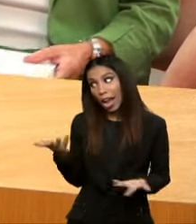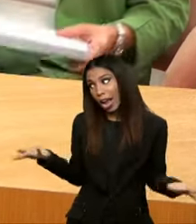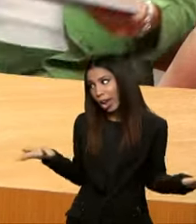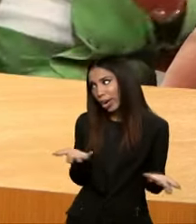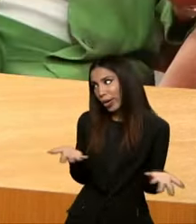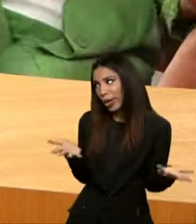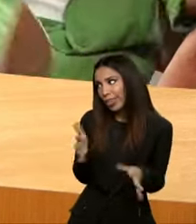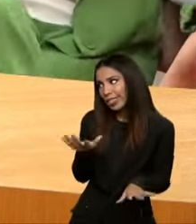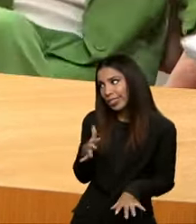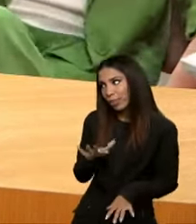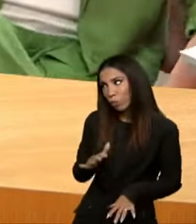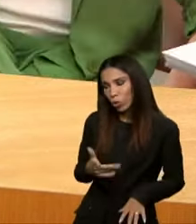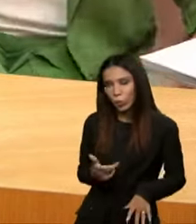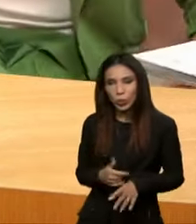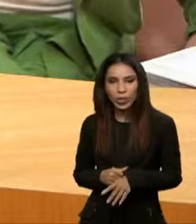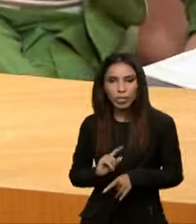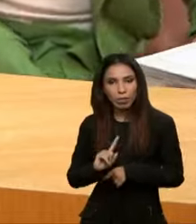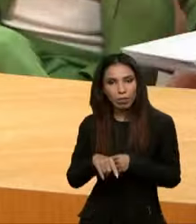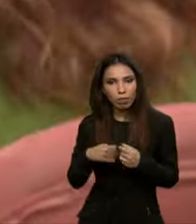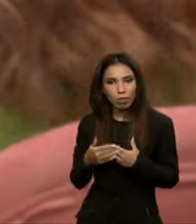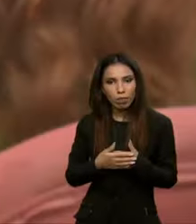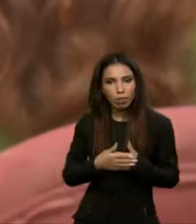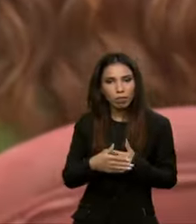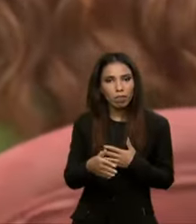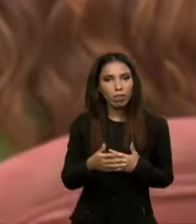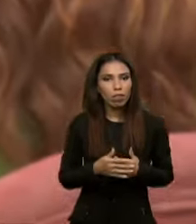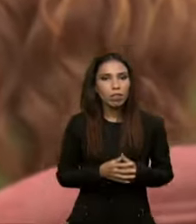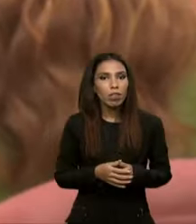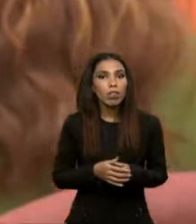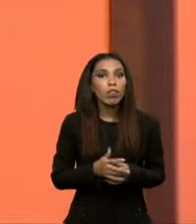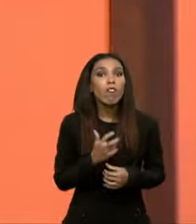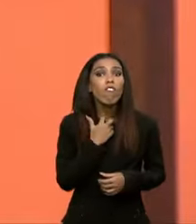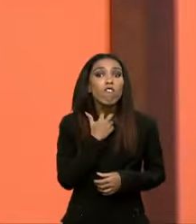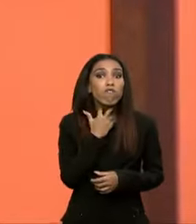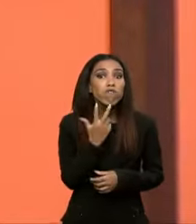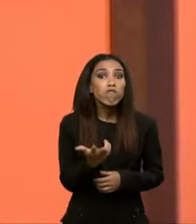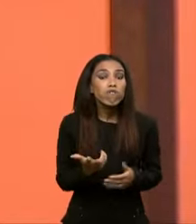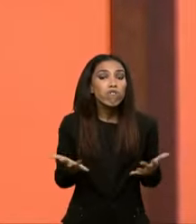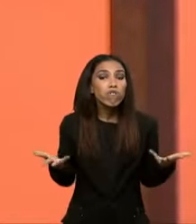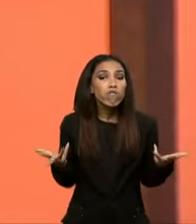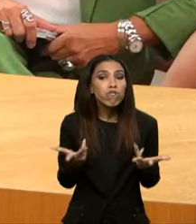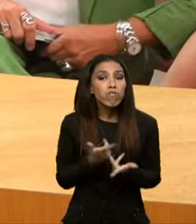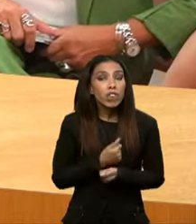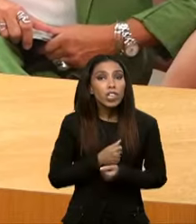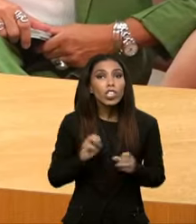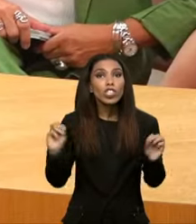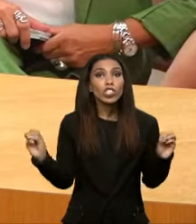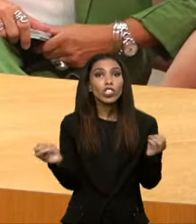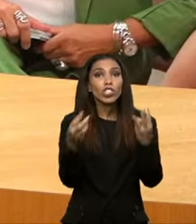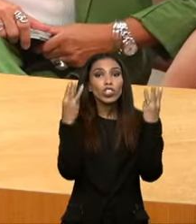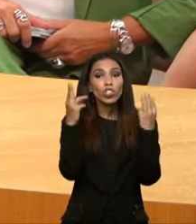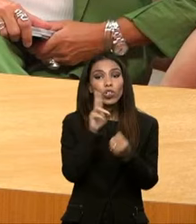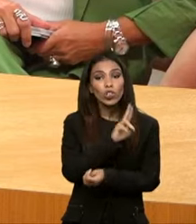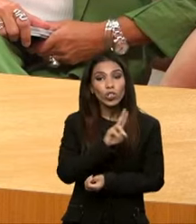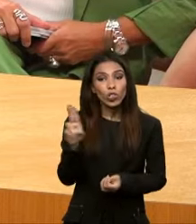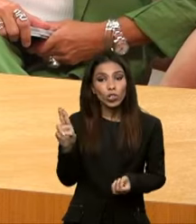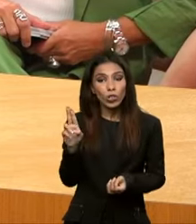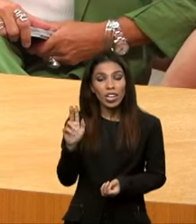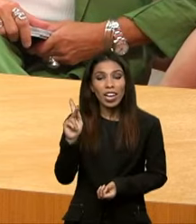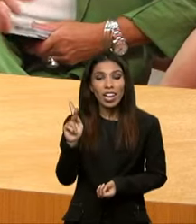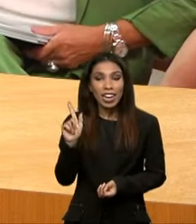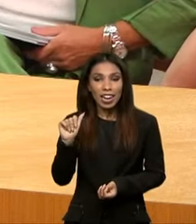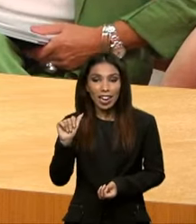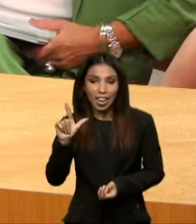né? Que vozeirão, né? Vozeiraçaço. E esse show que tem esse nome maravilhoso,